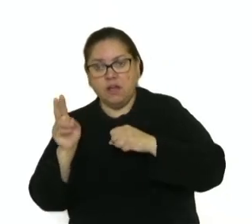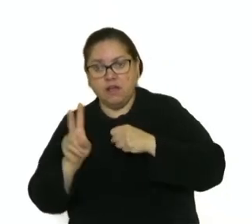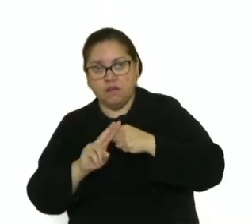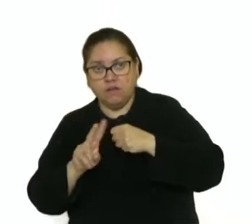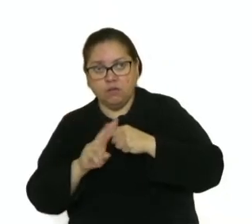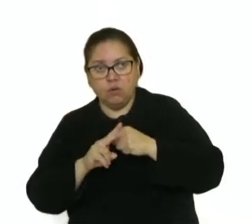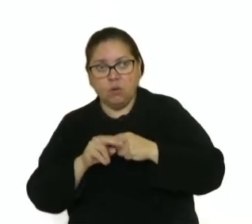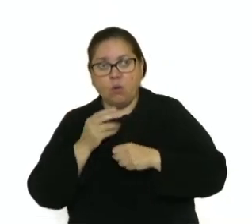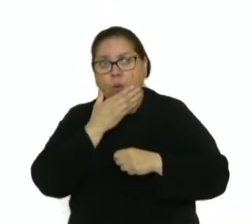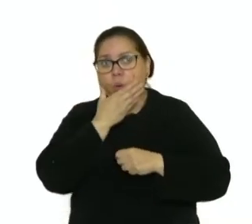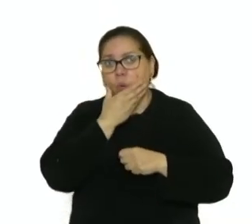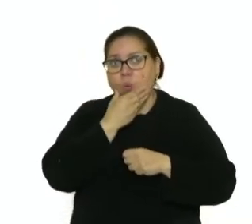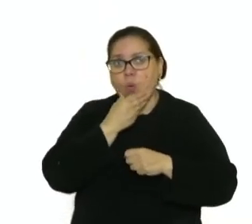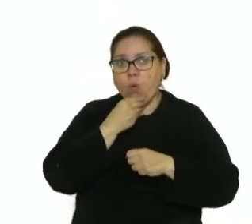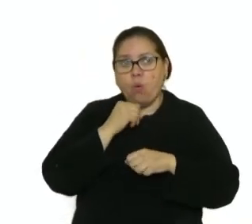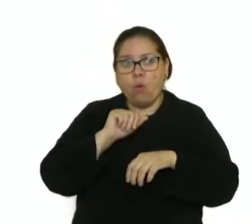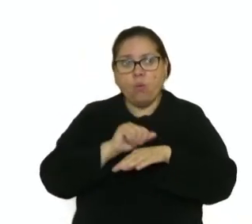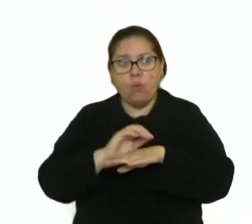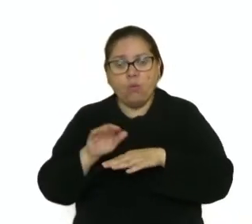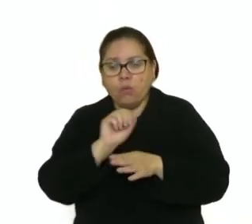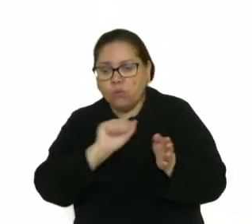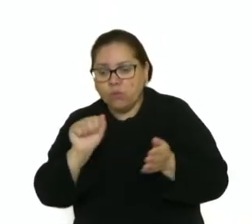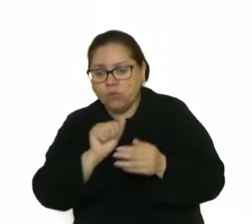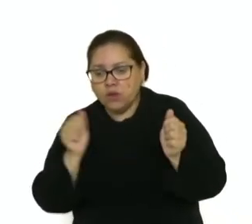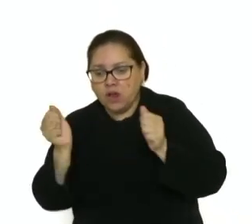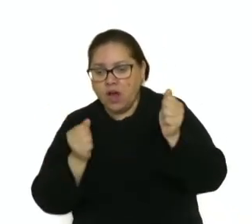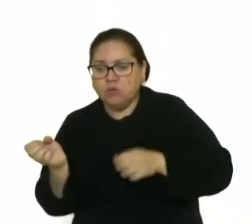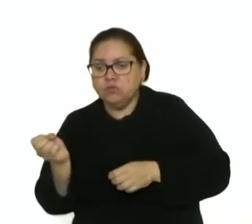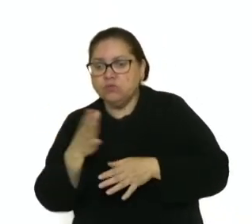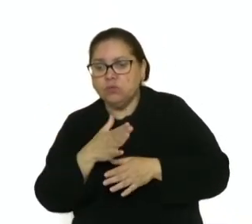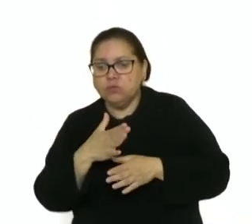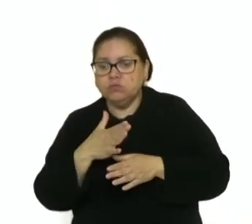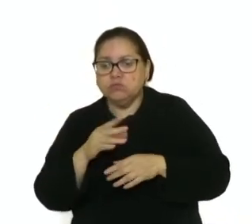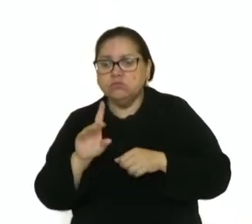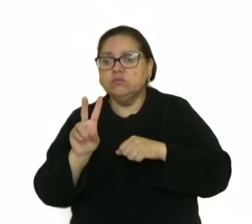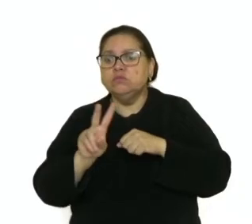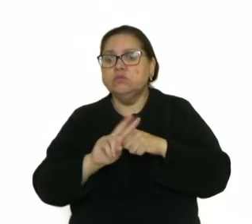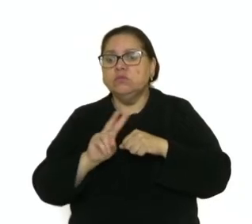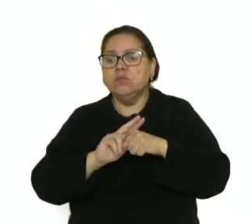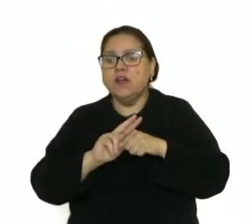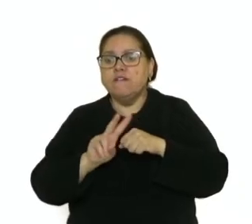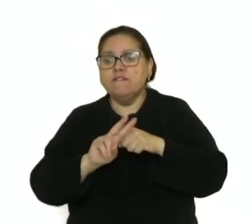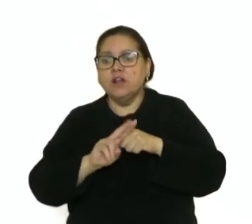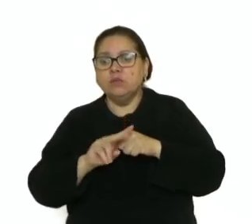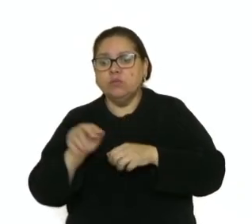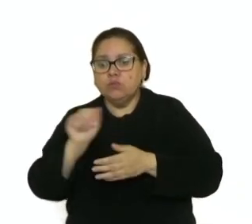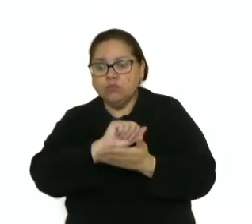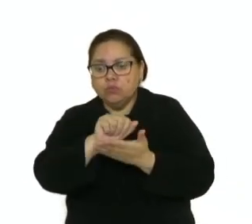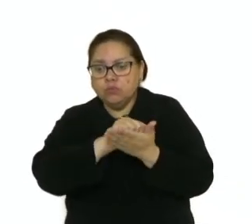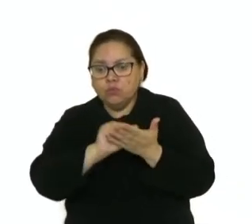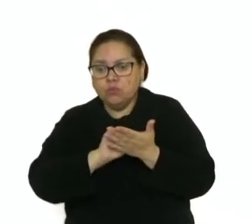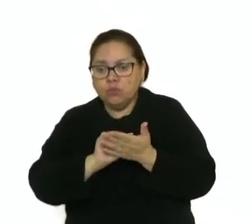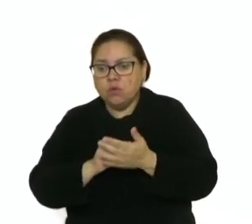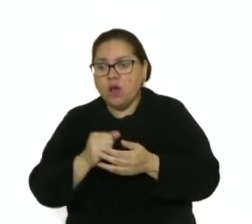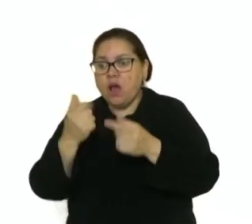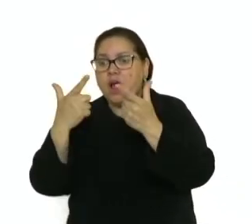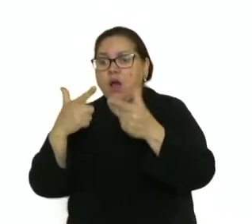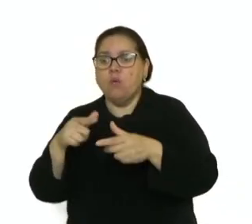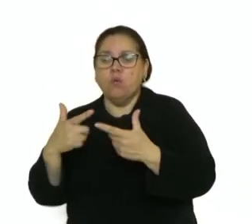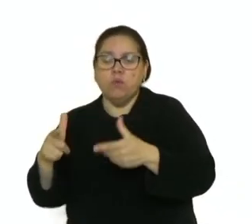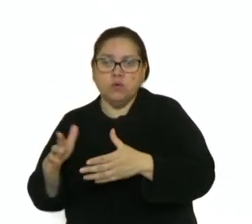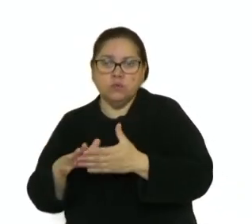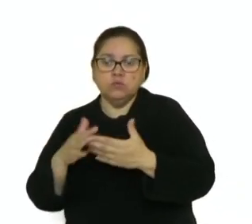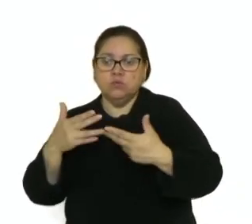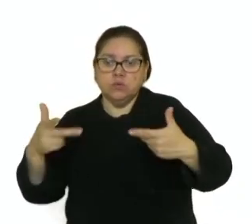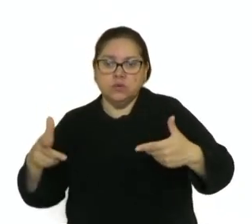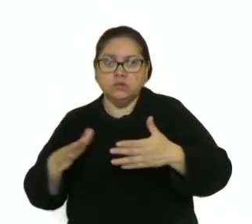exemplo, o homem lustrava o seu carro novo. Então, o termo regente, o verbo lustrar. Quem lustra, lustra alguma coisa.